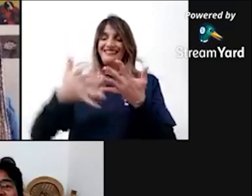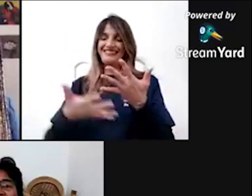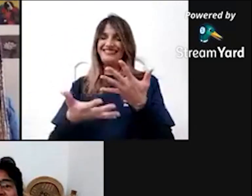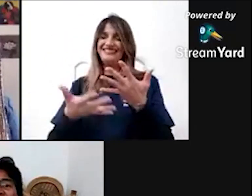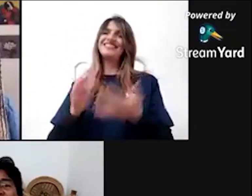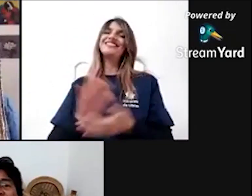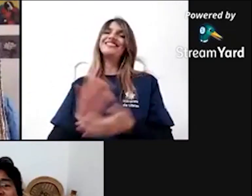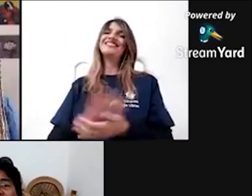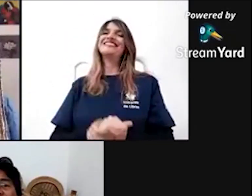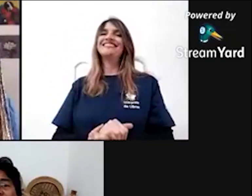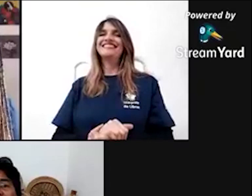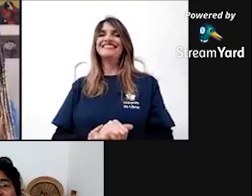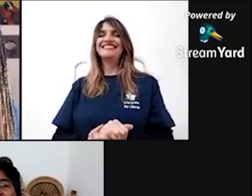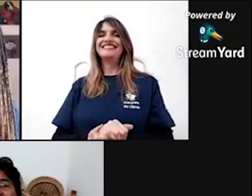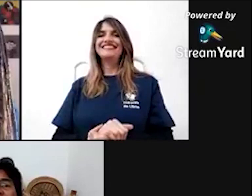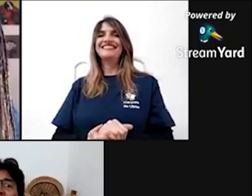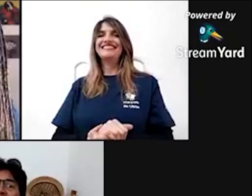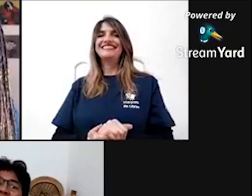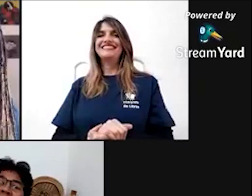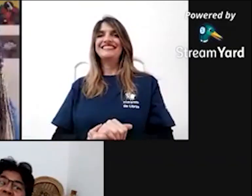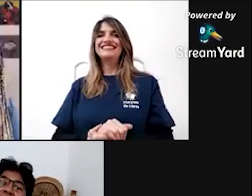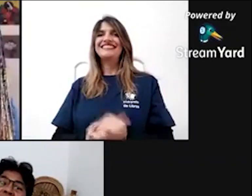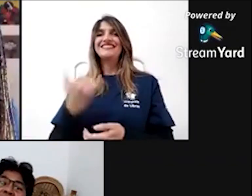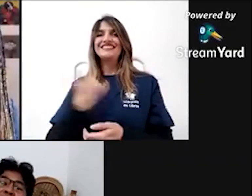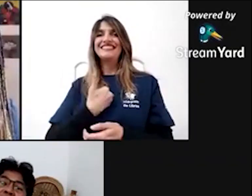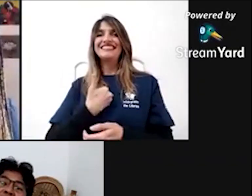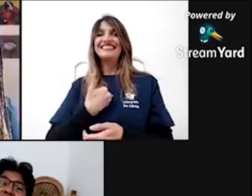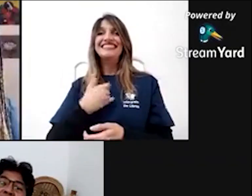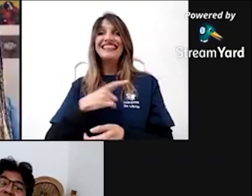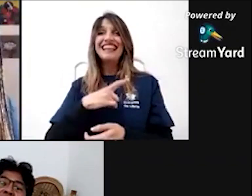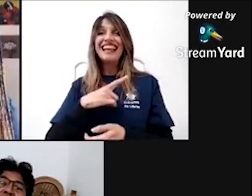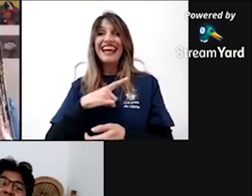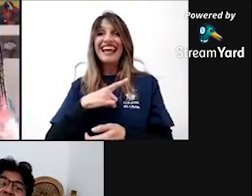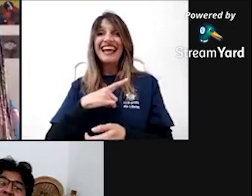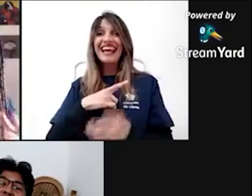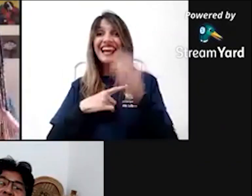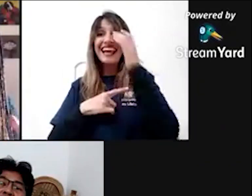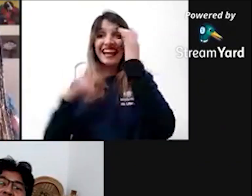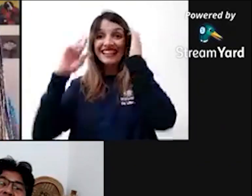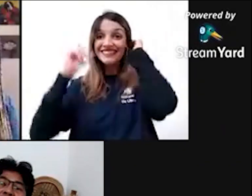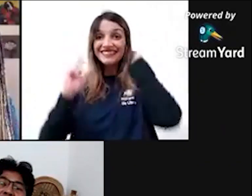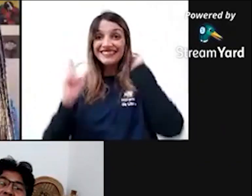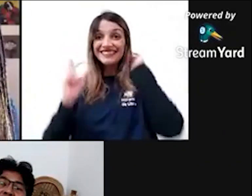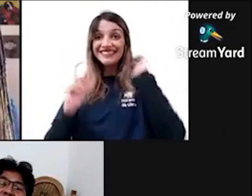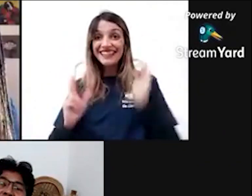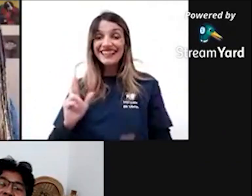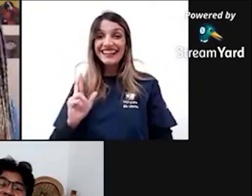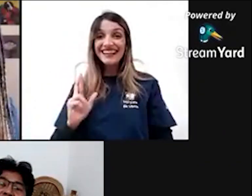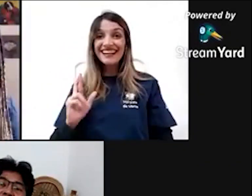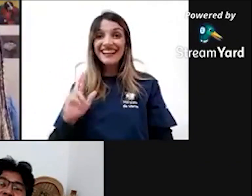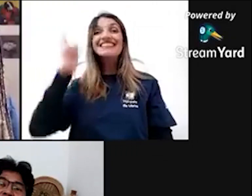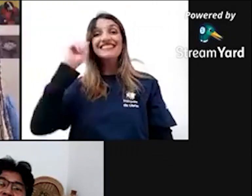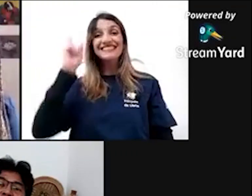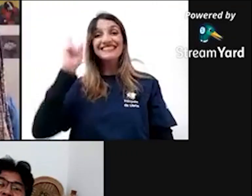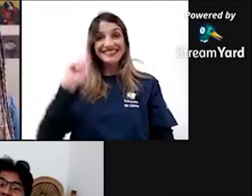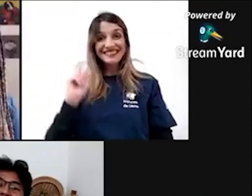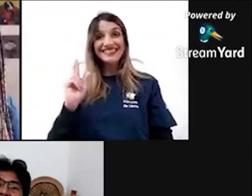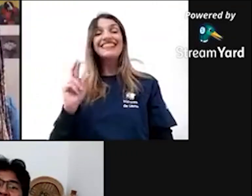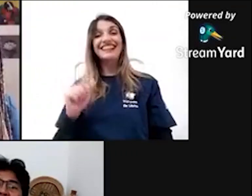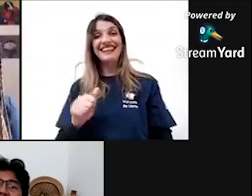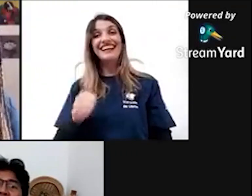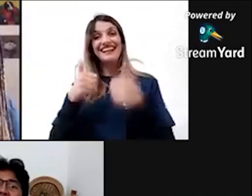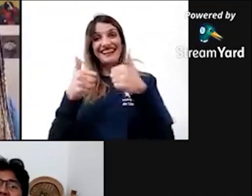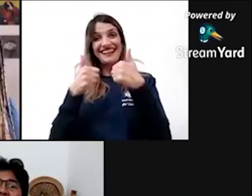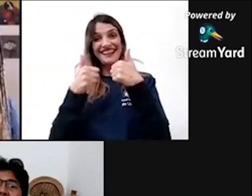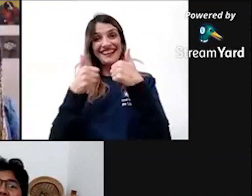Carla, eu quero te dizer que eu tenho sinal, viu? O meu sinal é Jussara. Então, se você quiser usar o meu sinal, não precisa soletrar, pode usar o